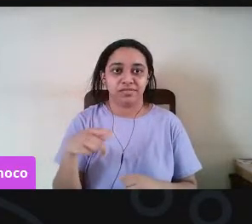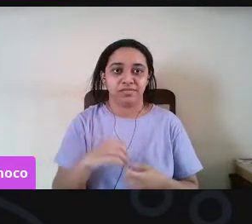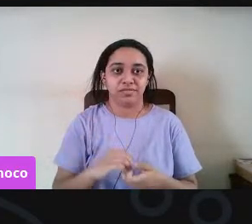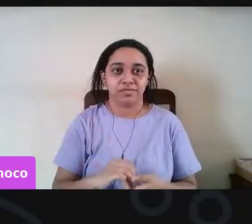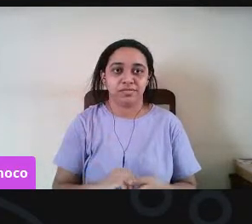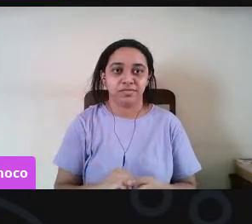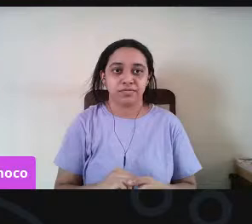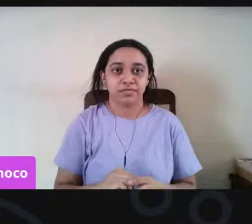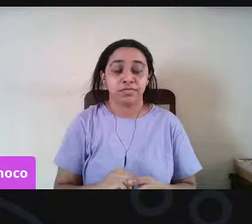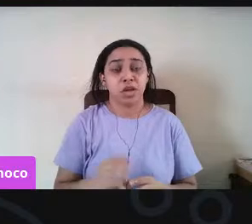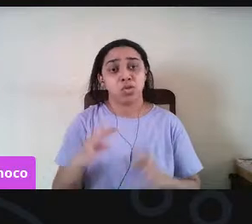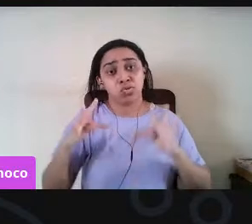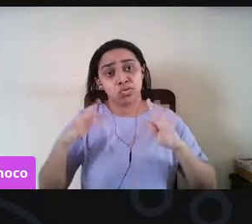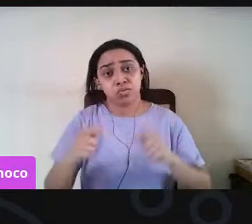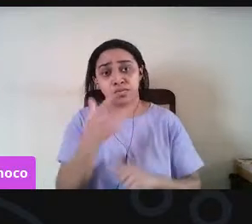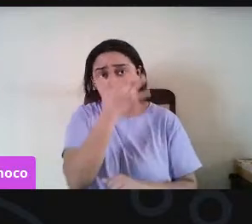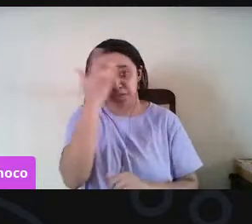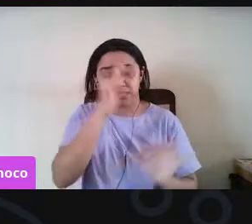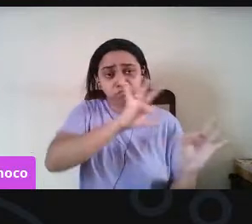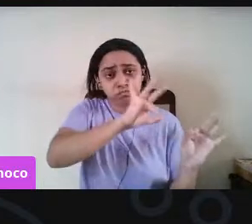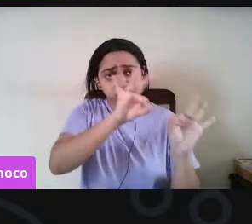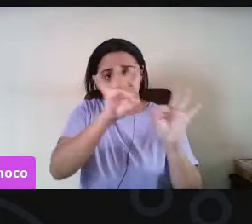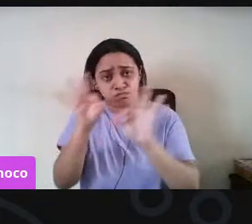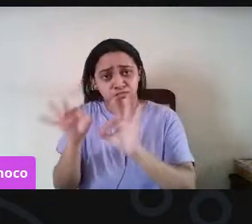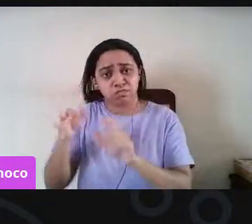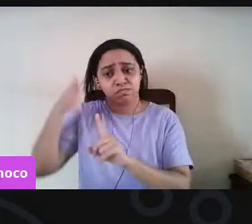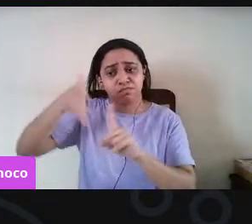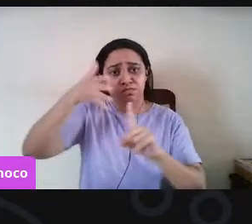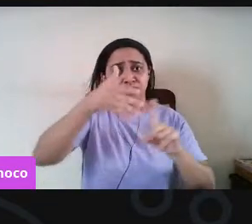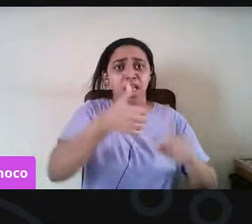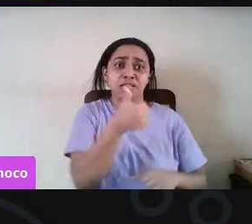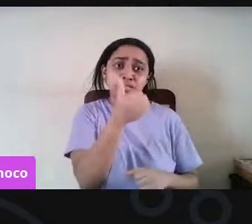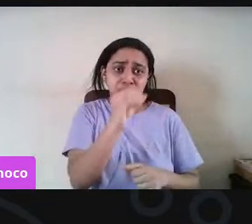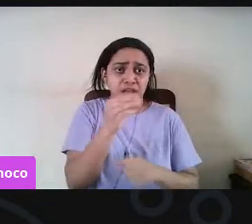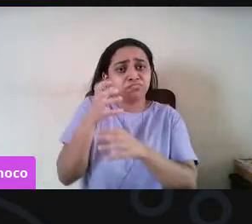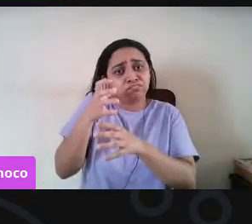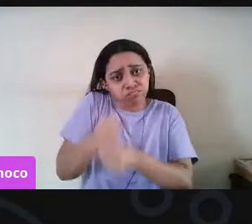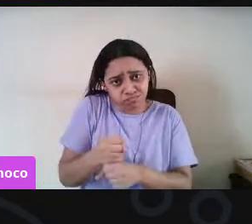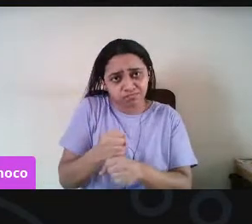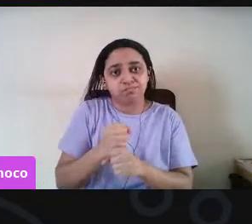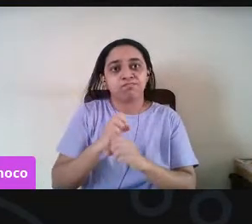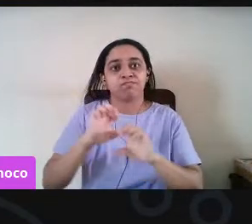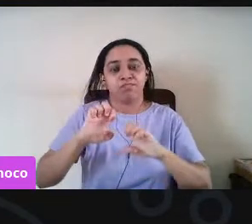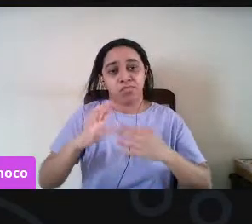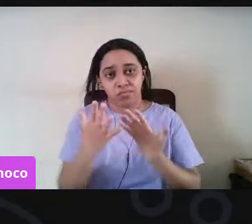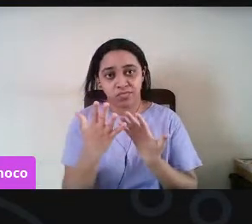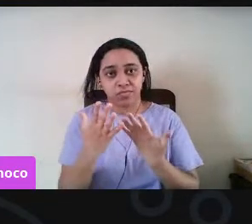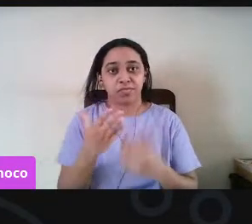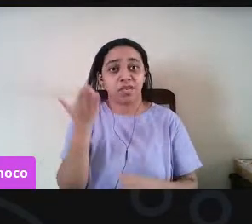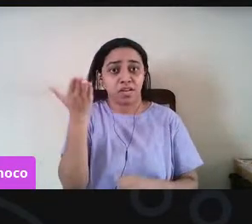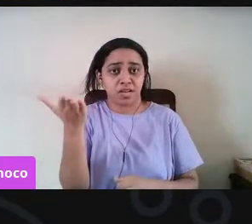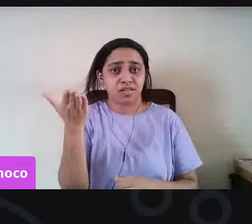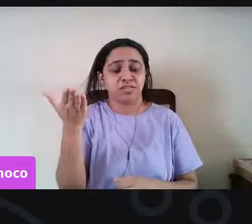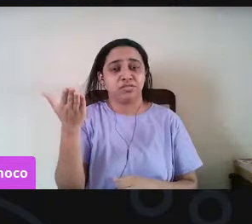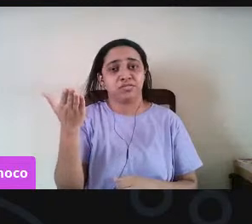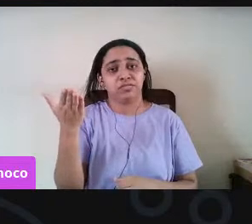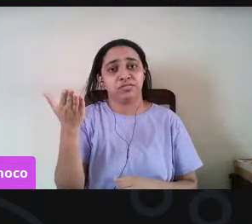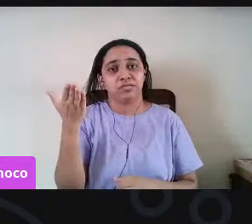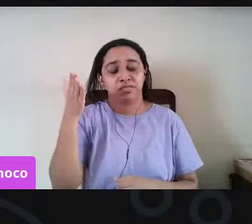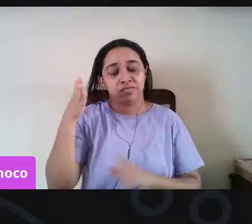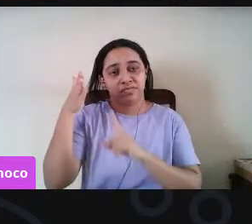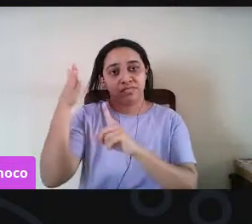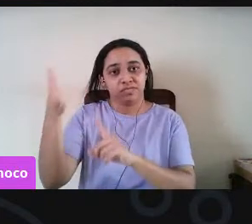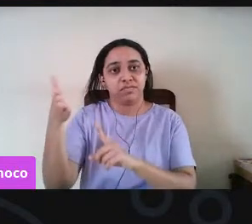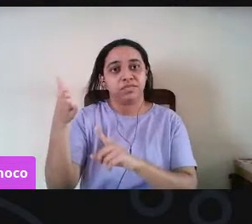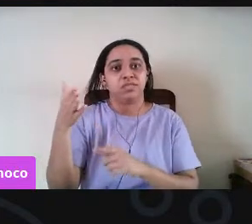assistiram, né, essas palestras ao longo do evento. Tá? Passo a palavra para a Osélias, né, para a